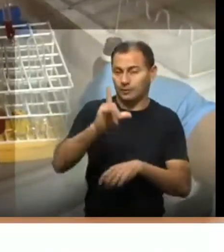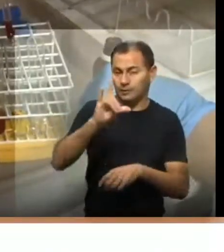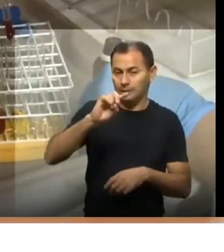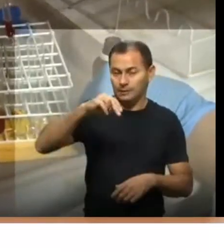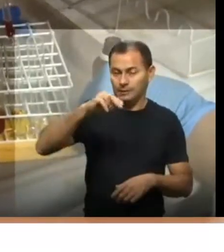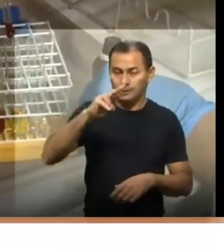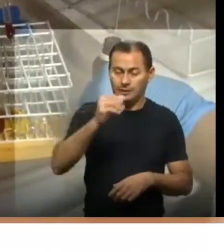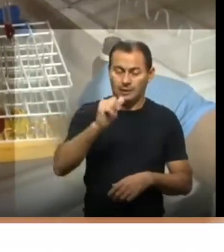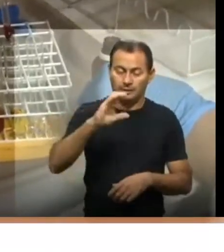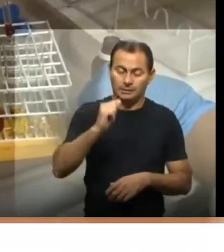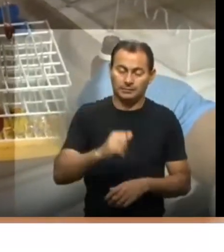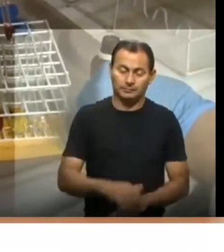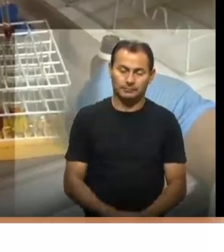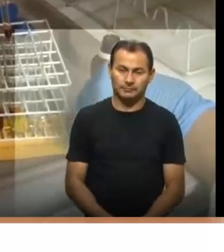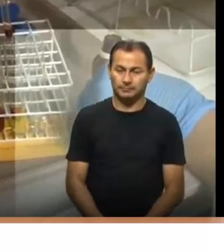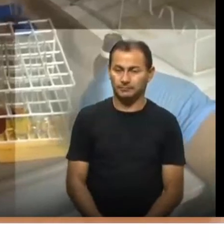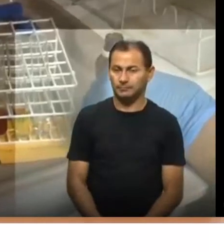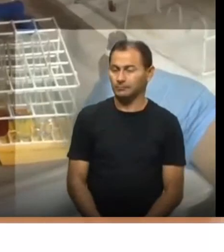colocar